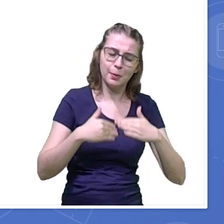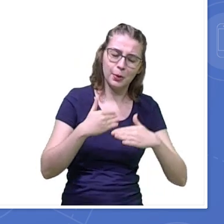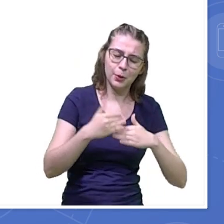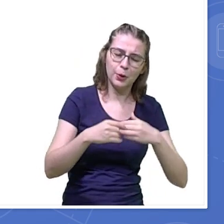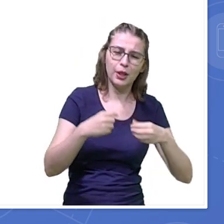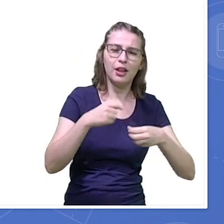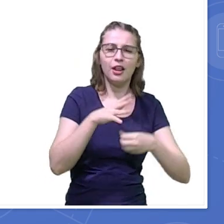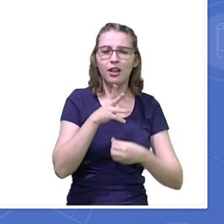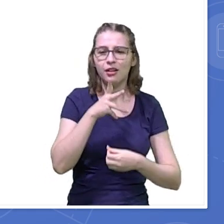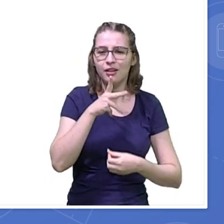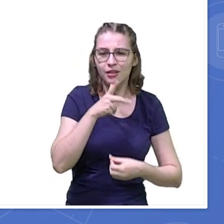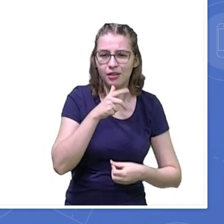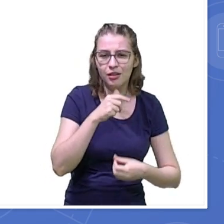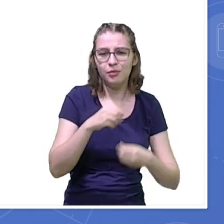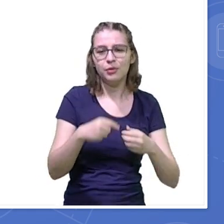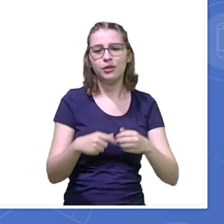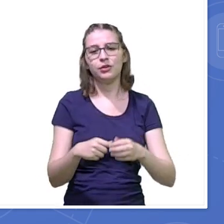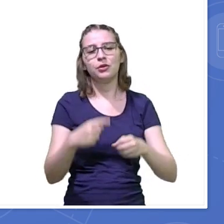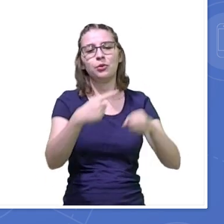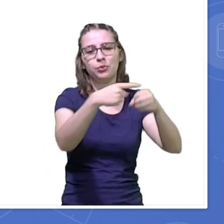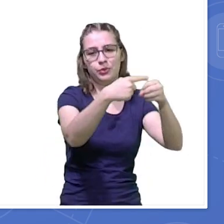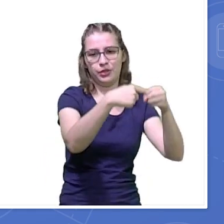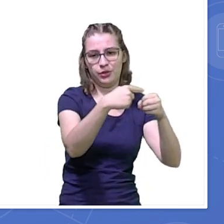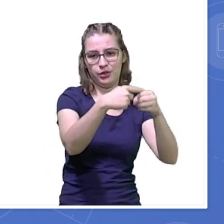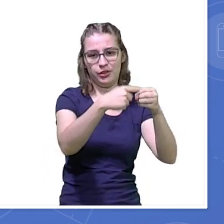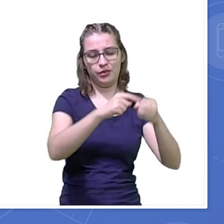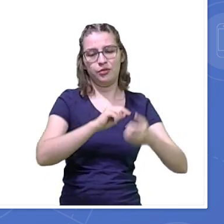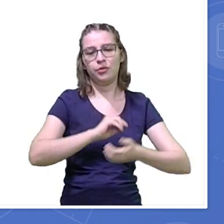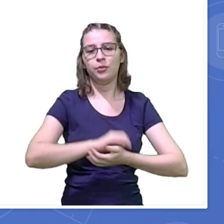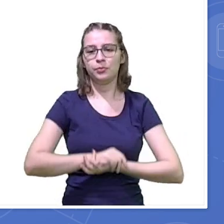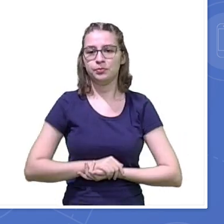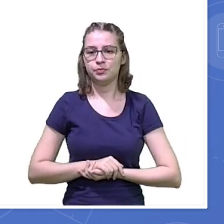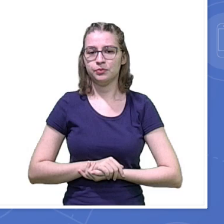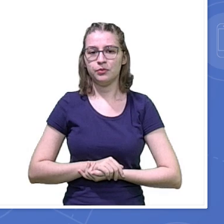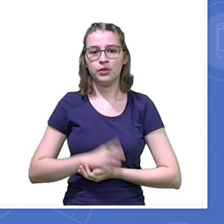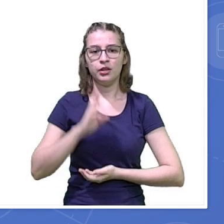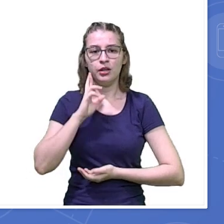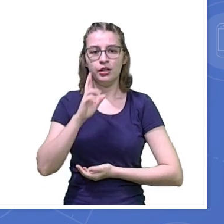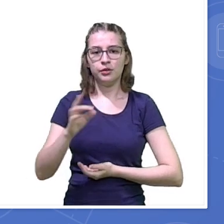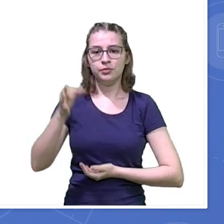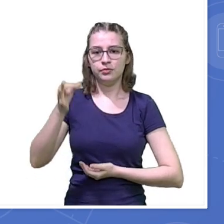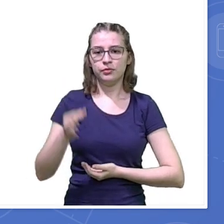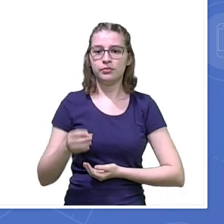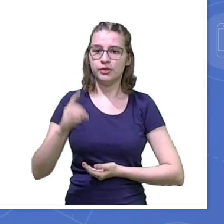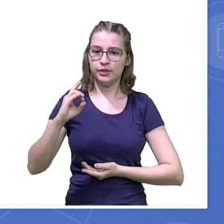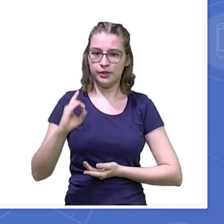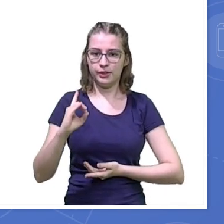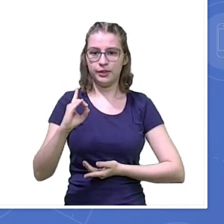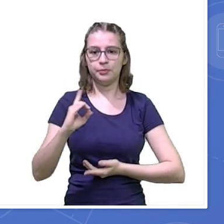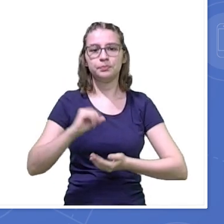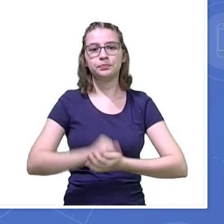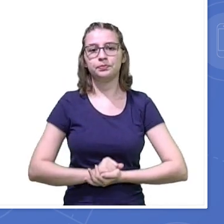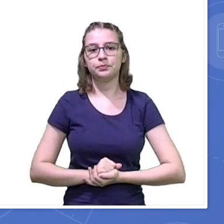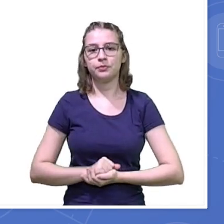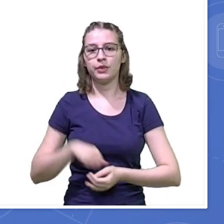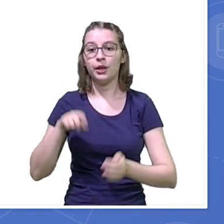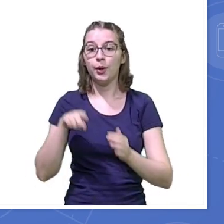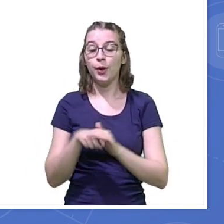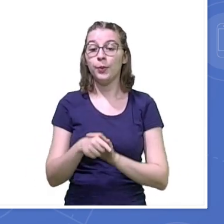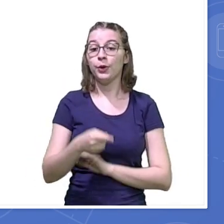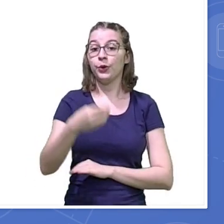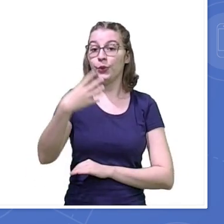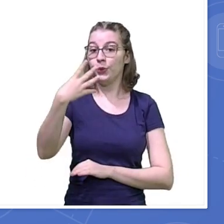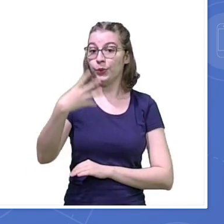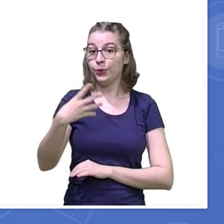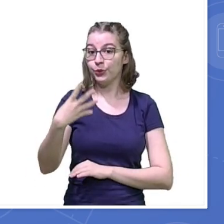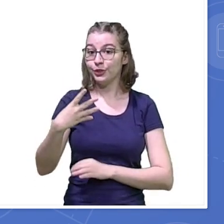do Brasil. Bom, pessoal, a alternativa correta aí é a letra D na terceira questão. Vamos continuar a nossa aula de hoje,